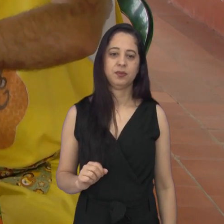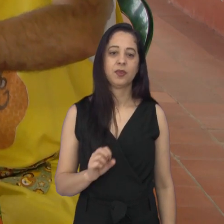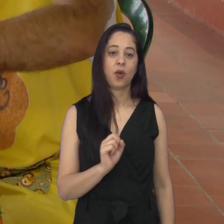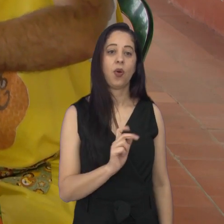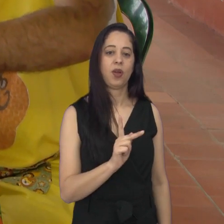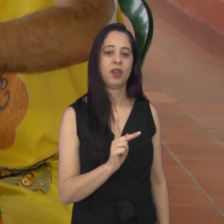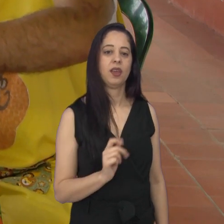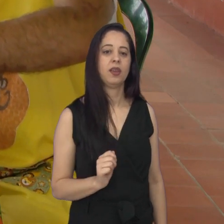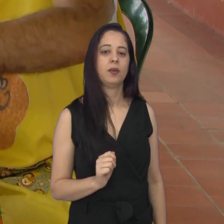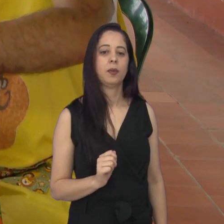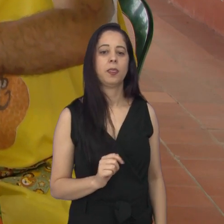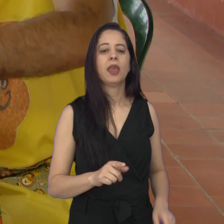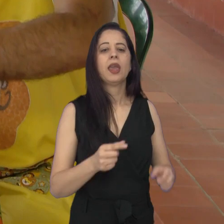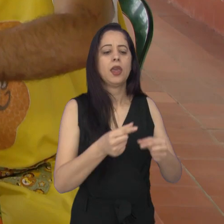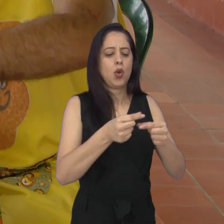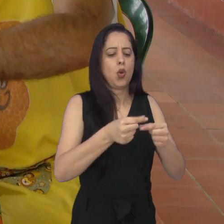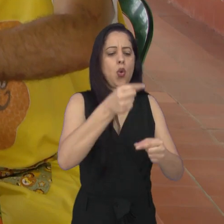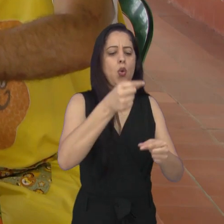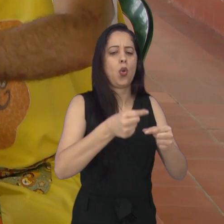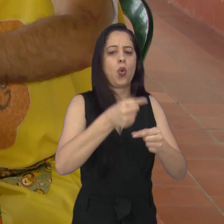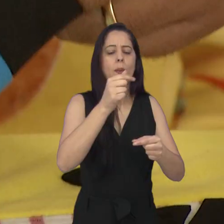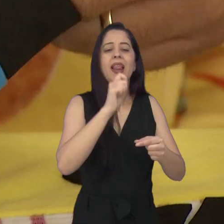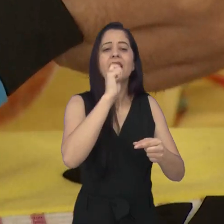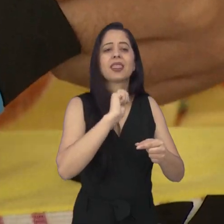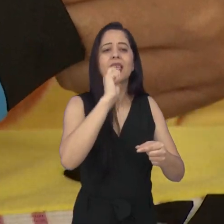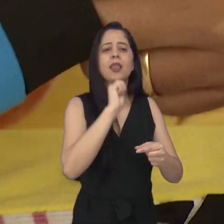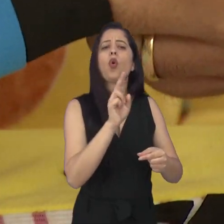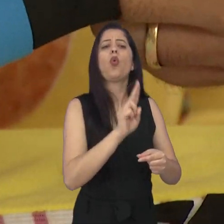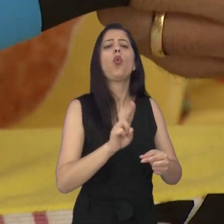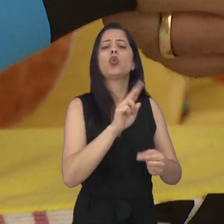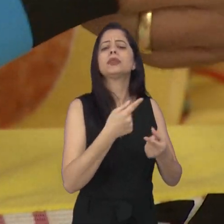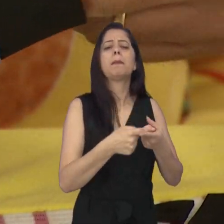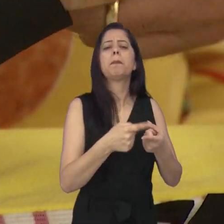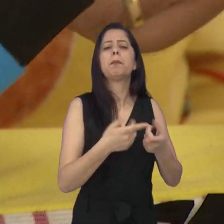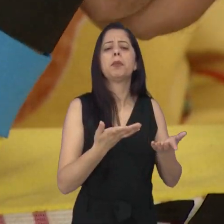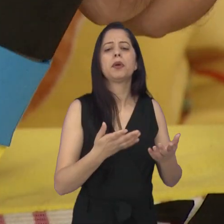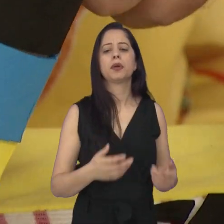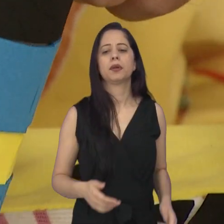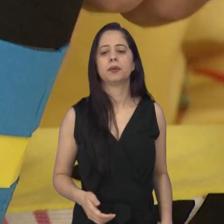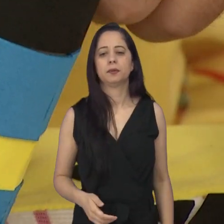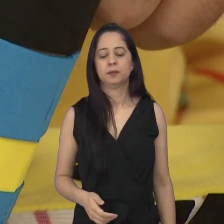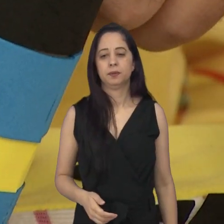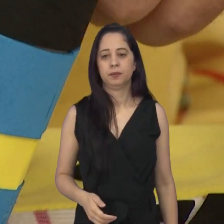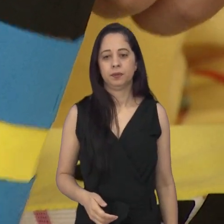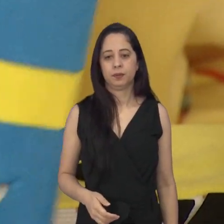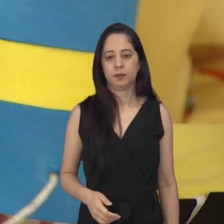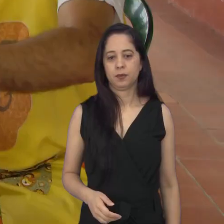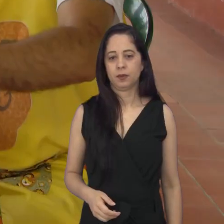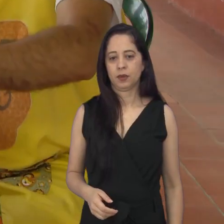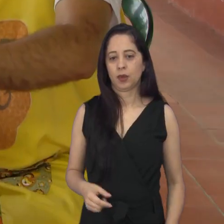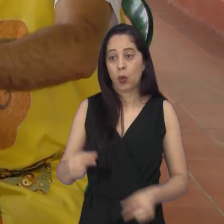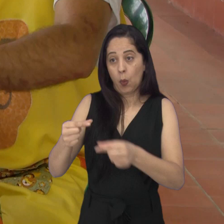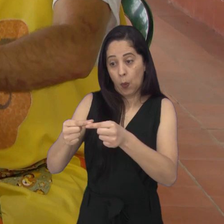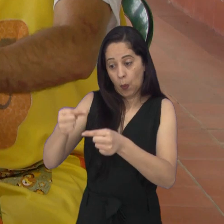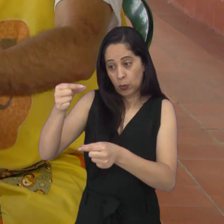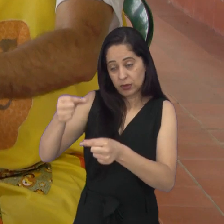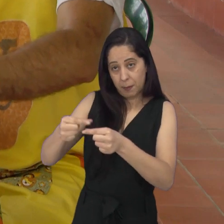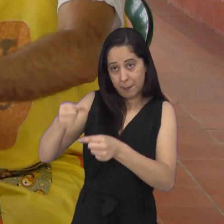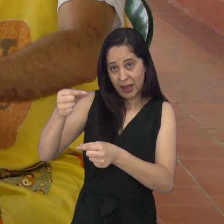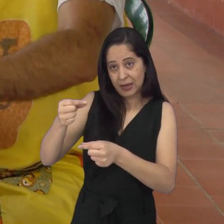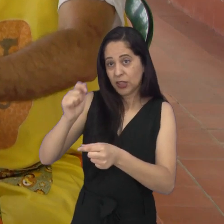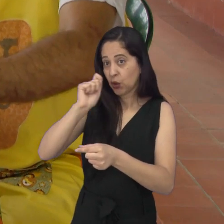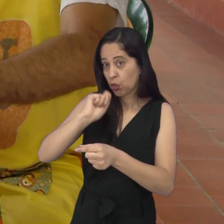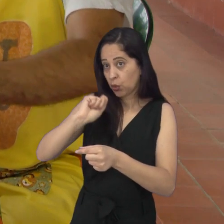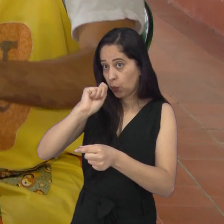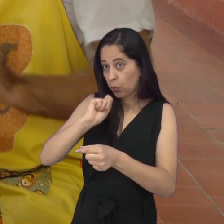Tá. E os palitos? Para que você utiliza esses palitos aqui? Então, os palitos,